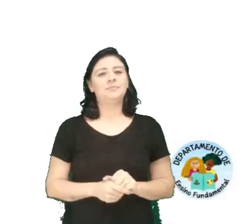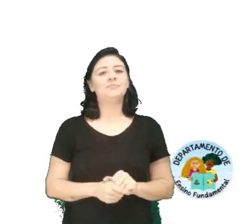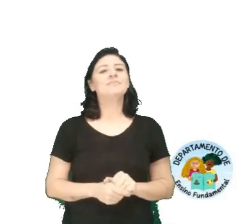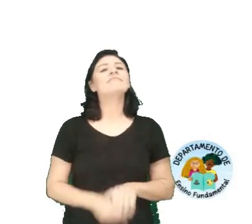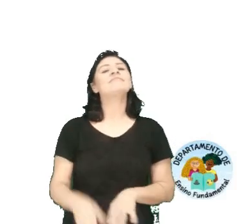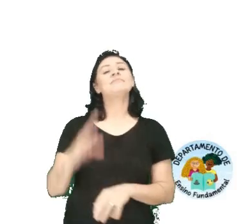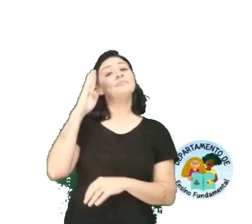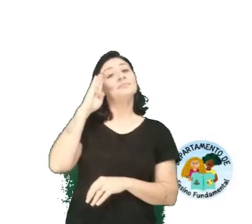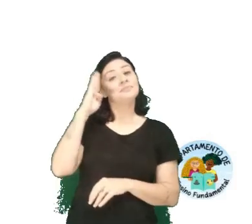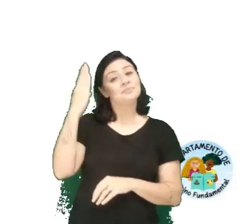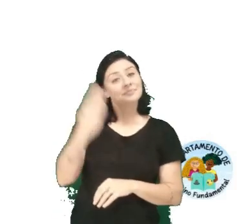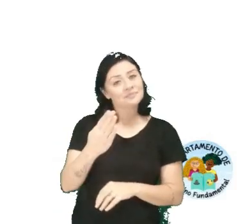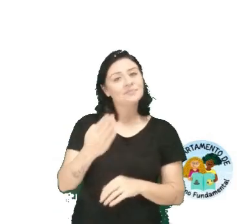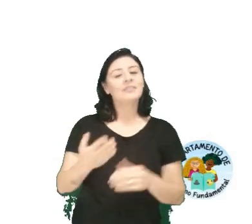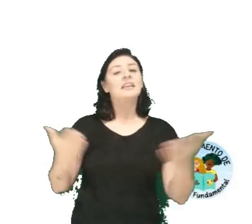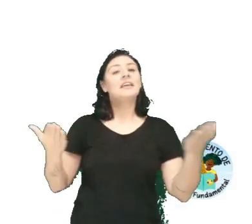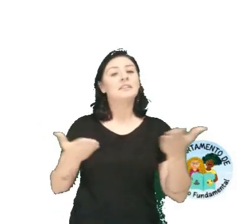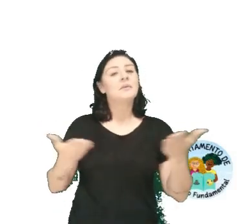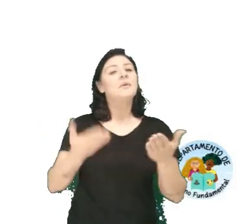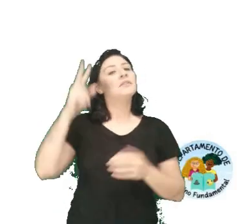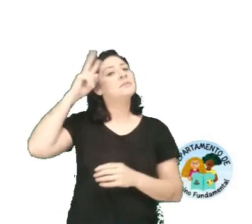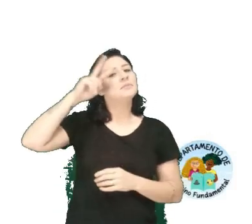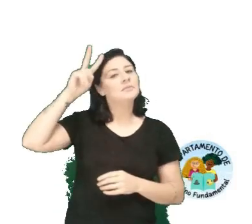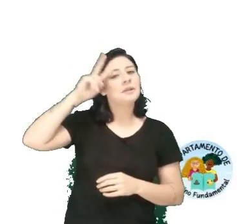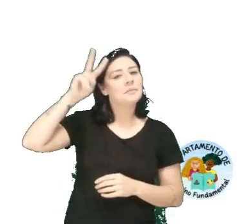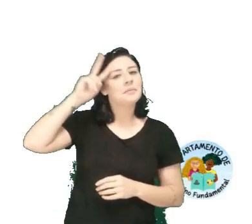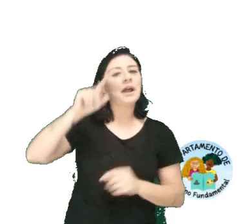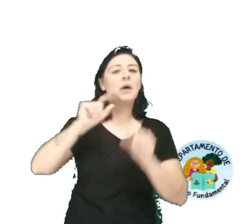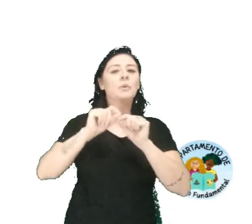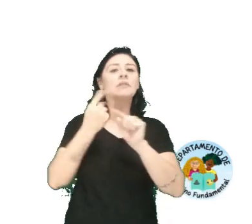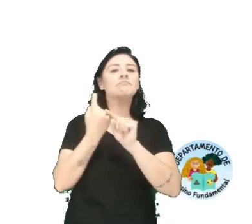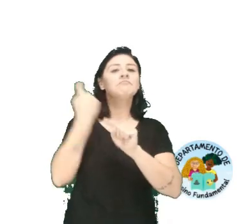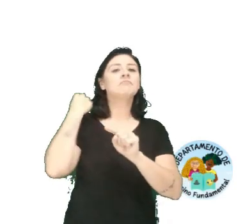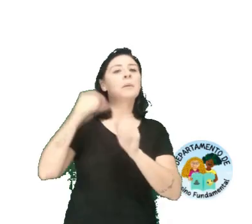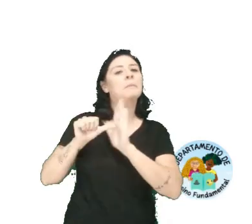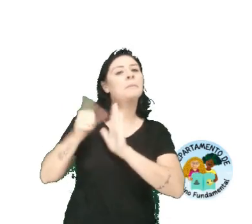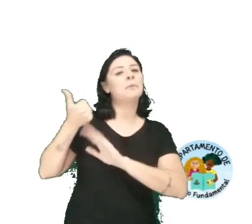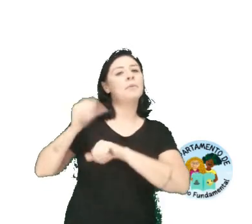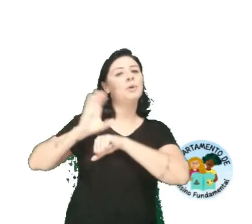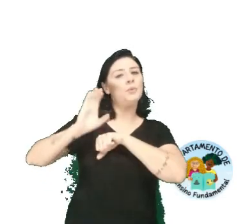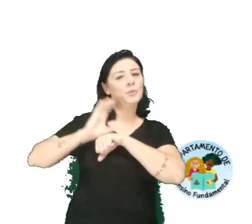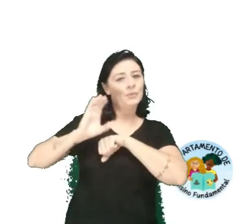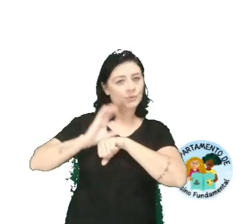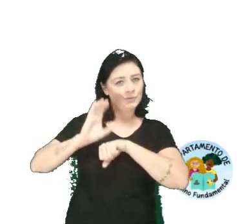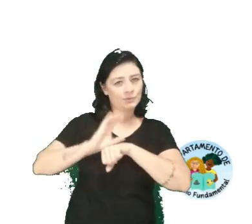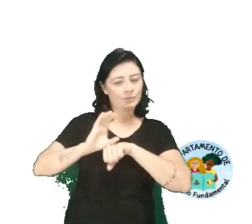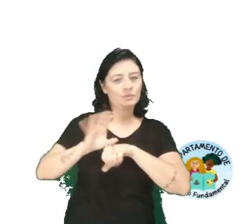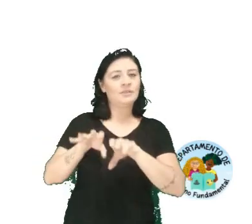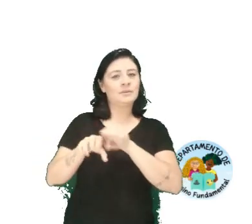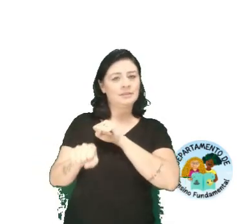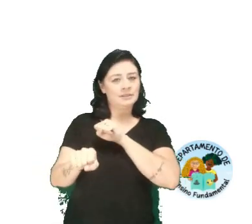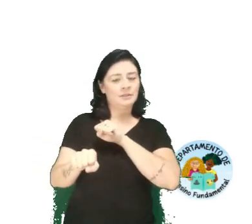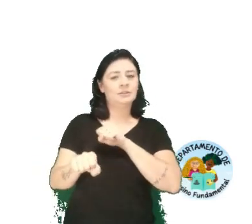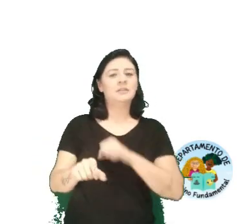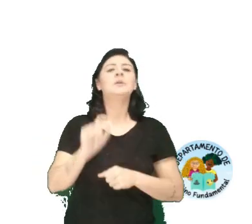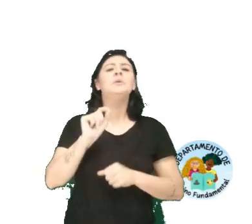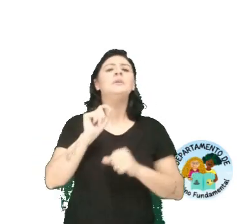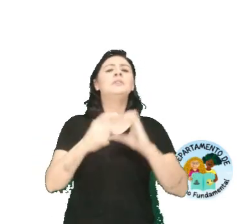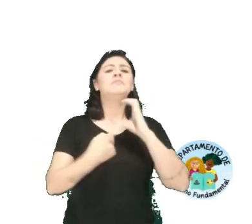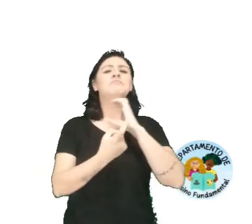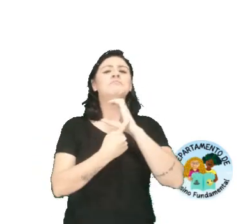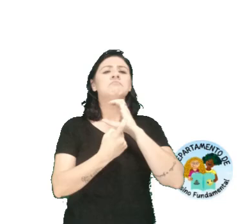Olá! Vamos aqui agora relembrar o que nós abordamos na primeira formação. O que é o Conectar e